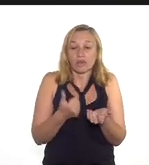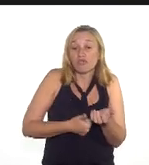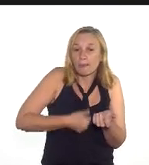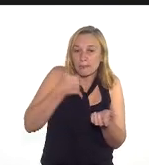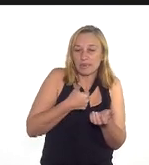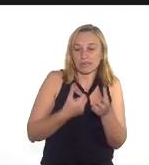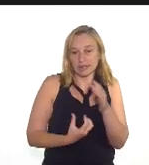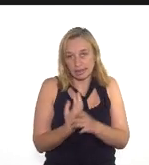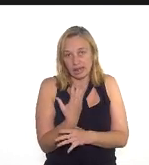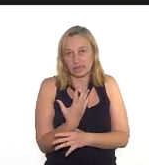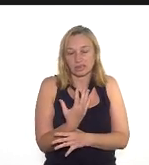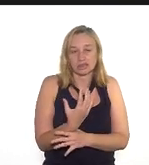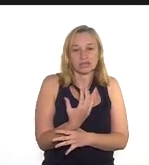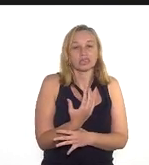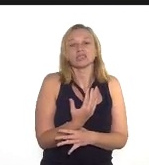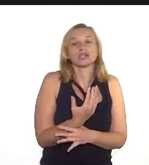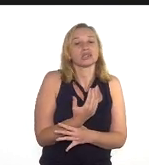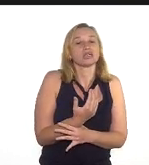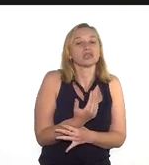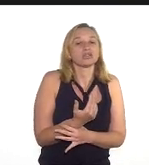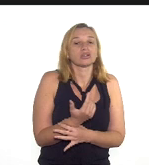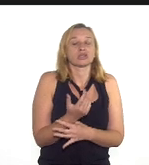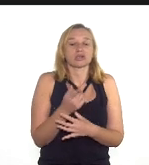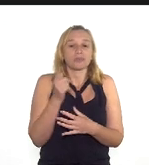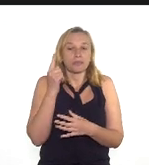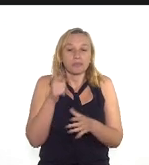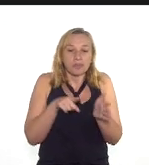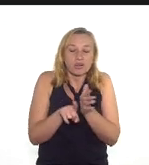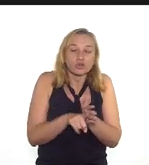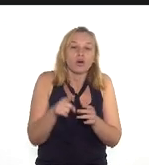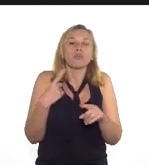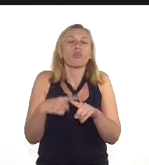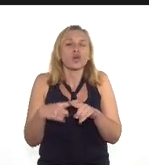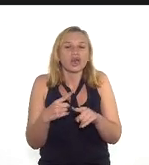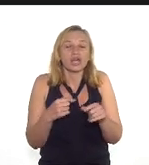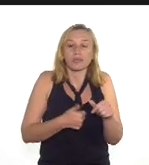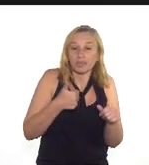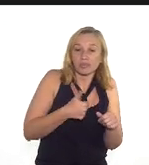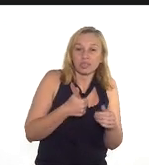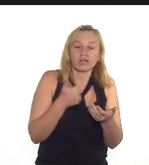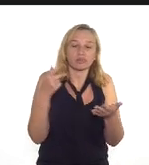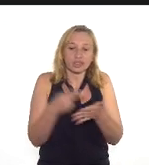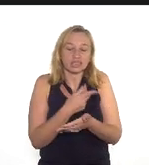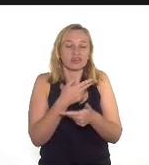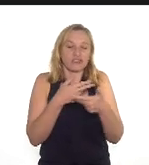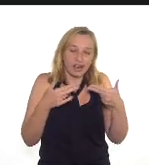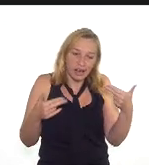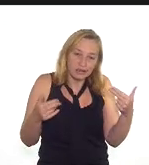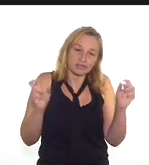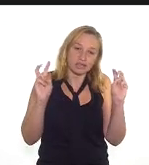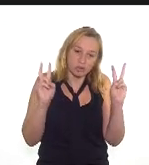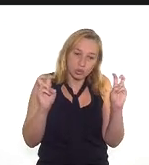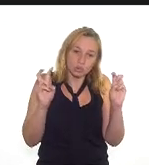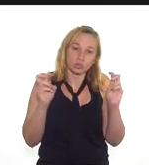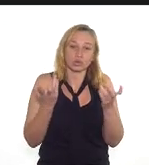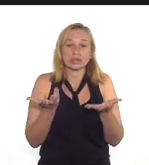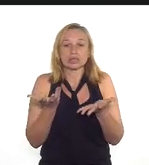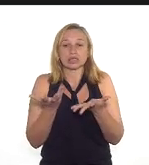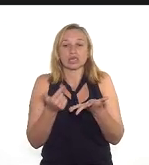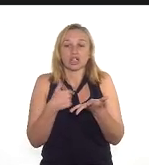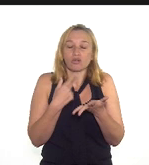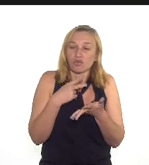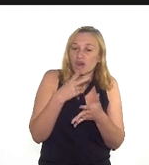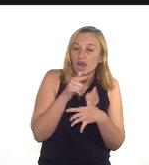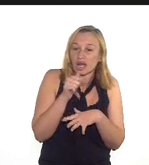primeira. E aí, talvez seja esse o questionamento, mas por que a primeira? Na verdade, aconteceram vários fatos, né? E eu vou